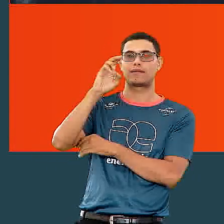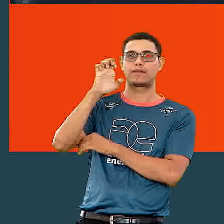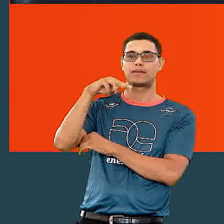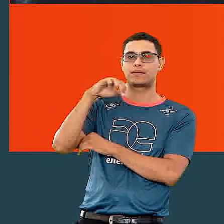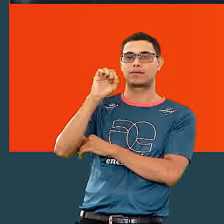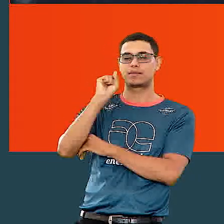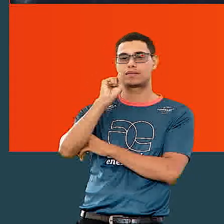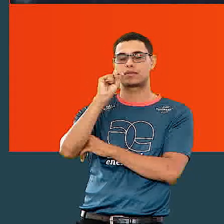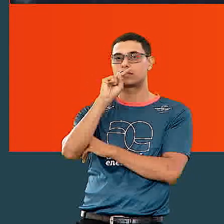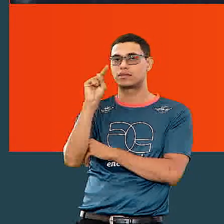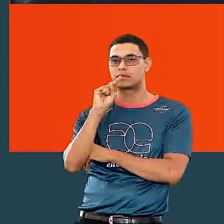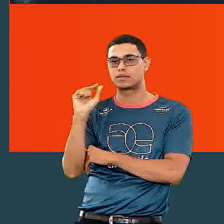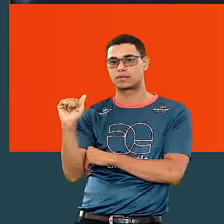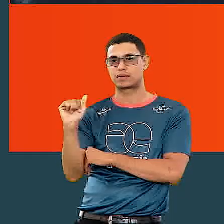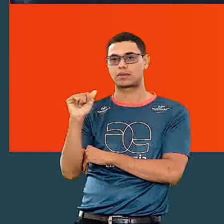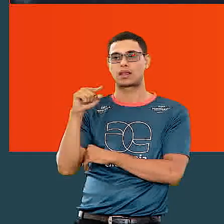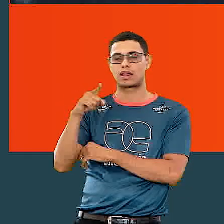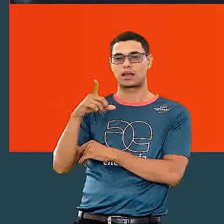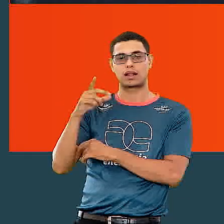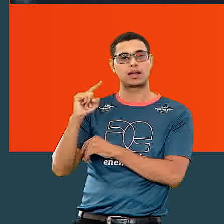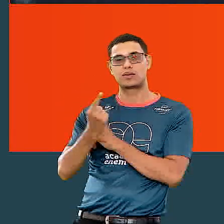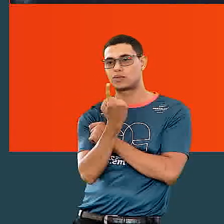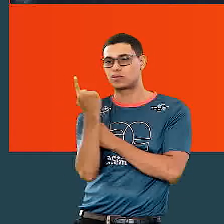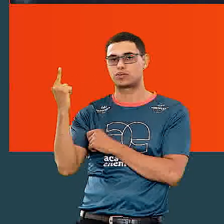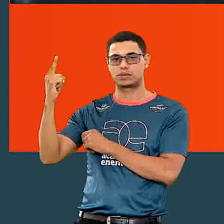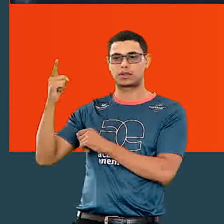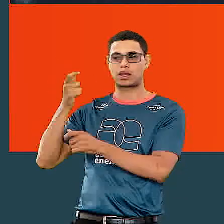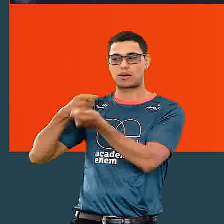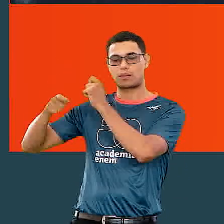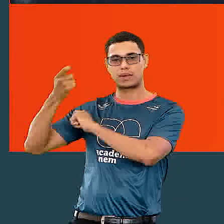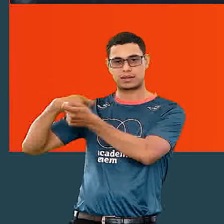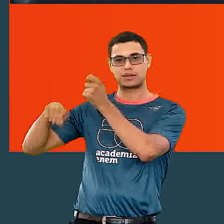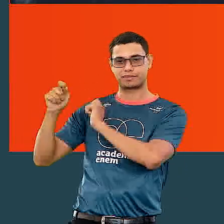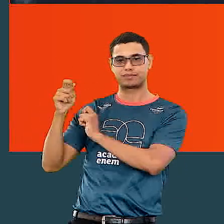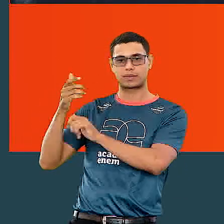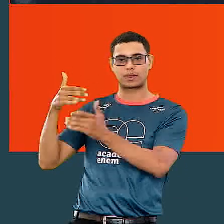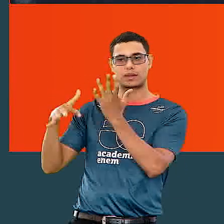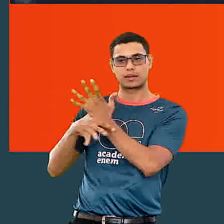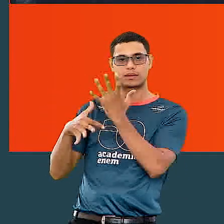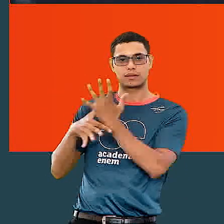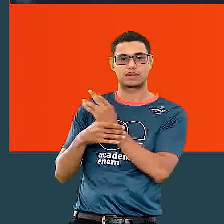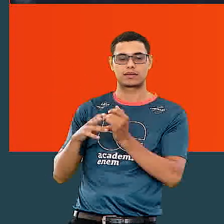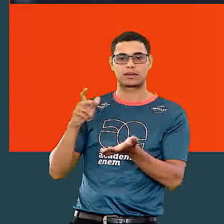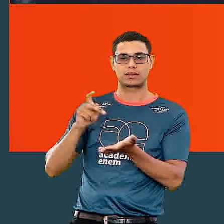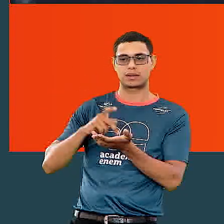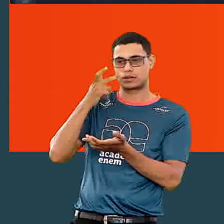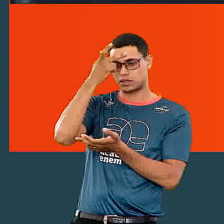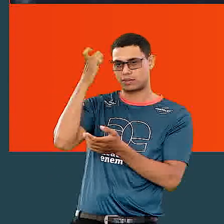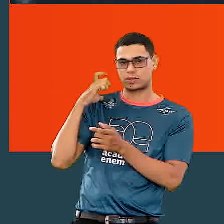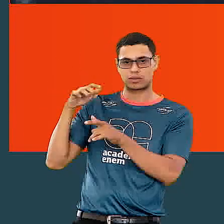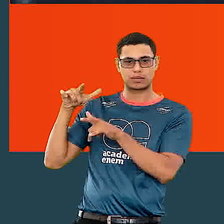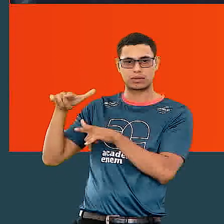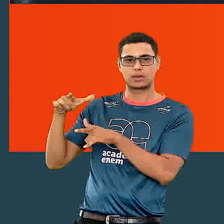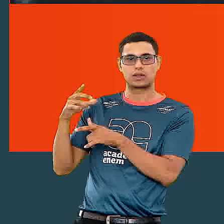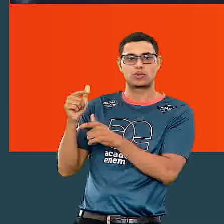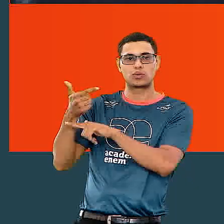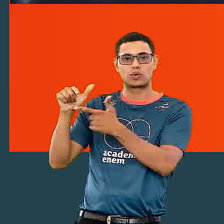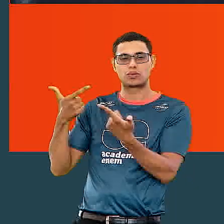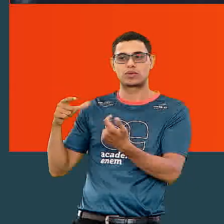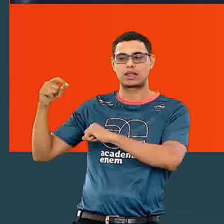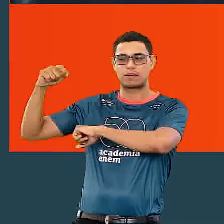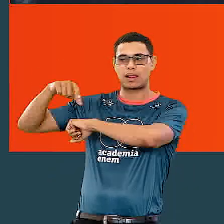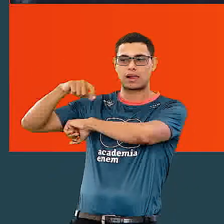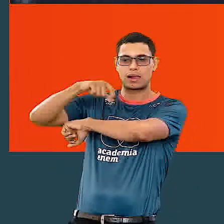cristandade por ser uma comunidade comercial. Essa gente não lavra, semeia ou